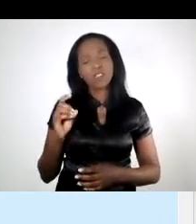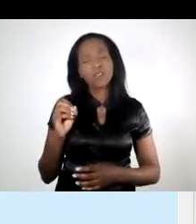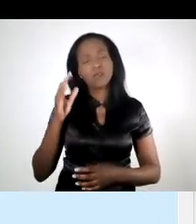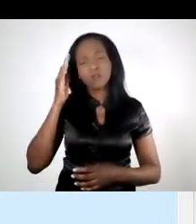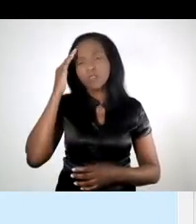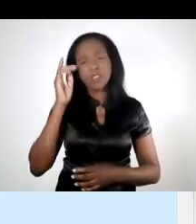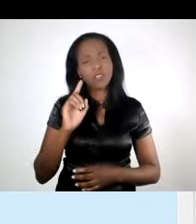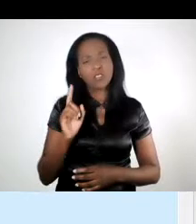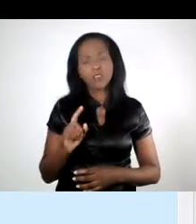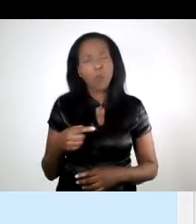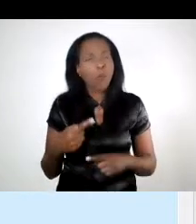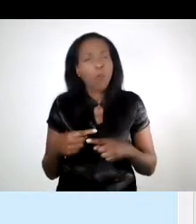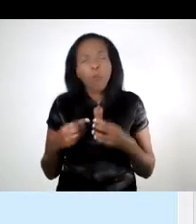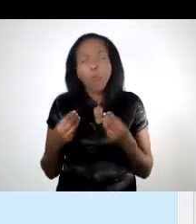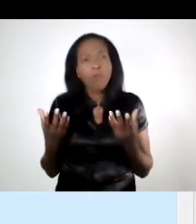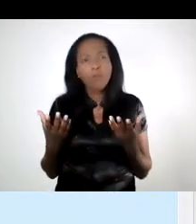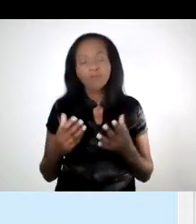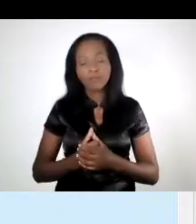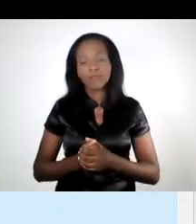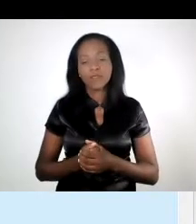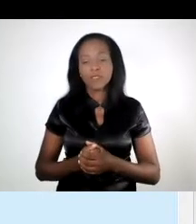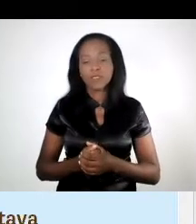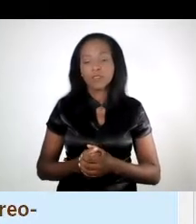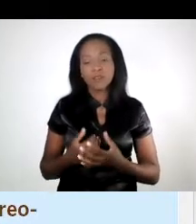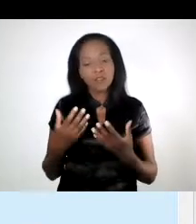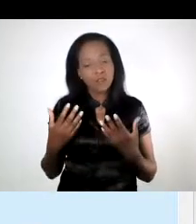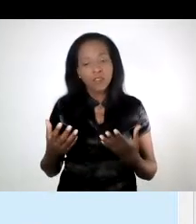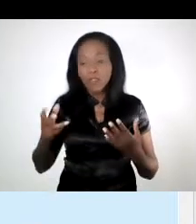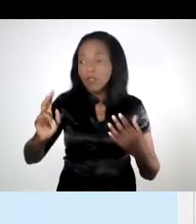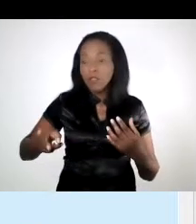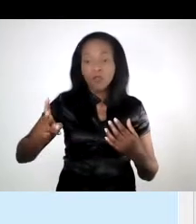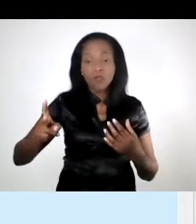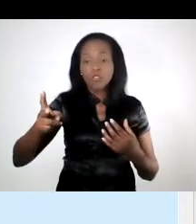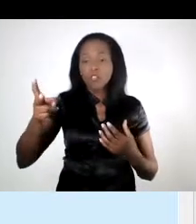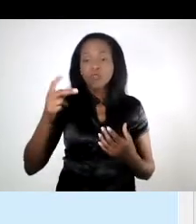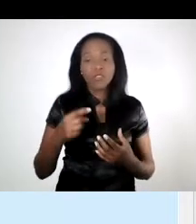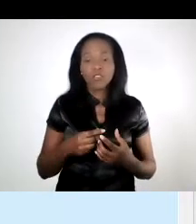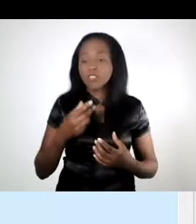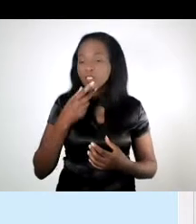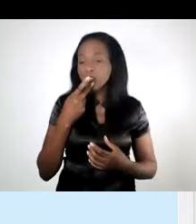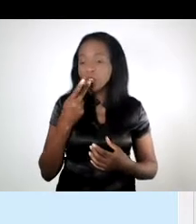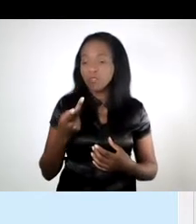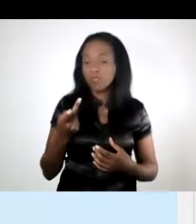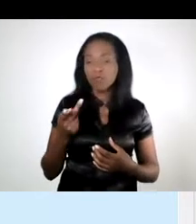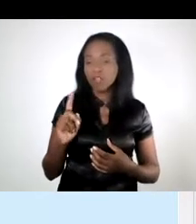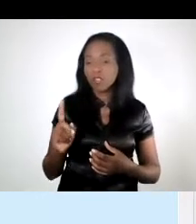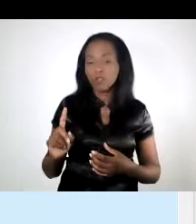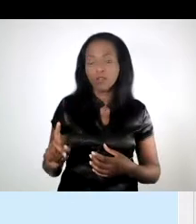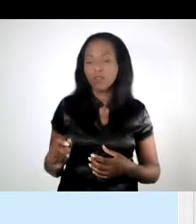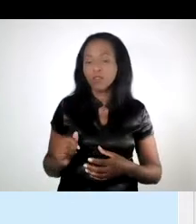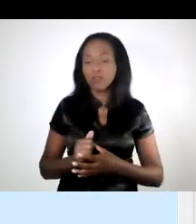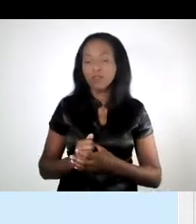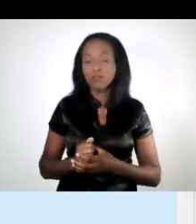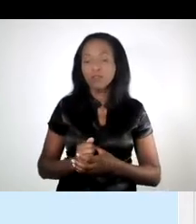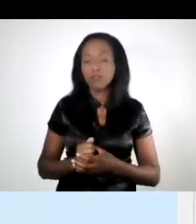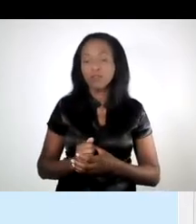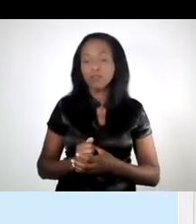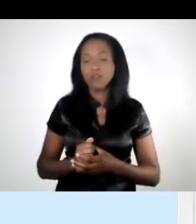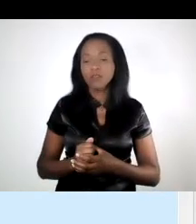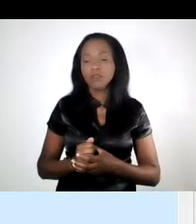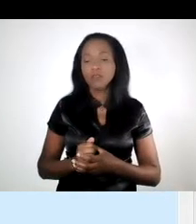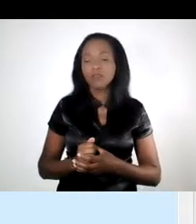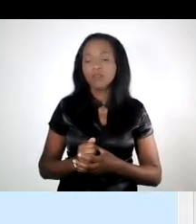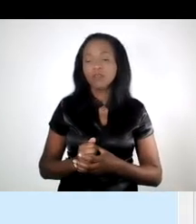vovó? Ora, Inho, a Continuação já não falou para você o que...